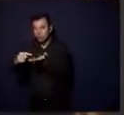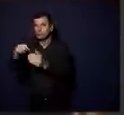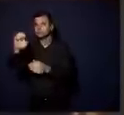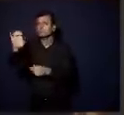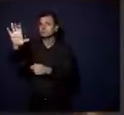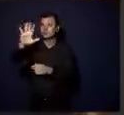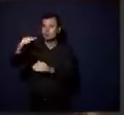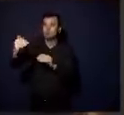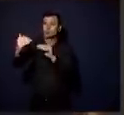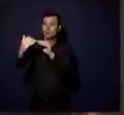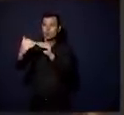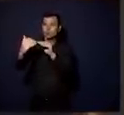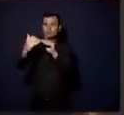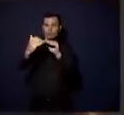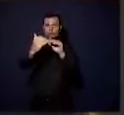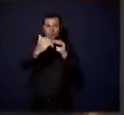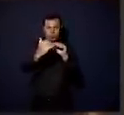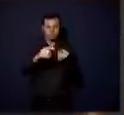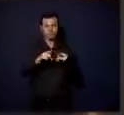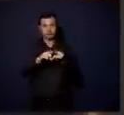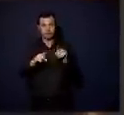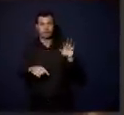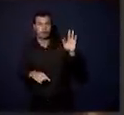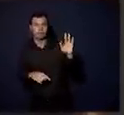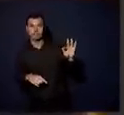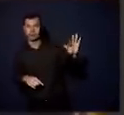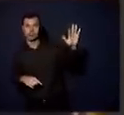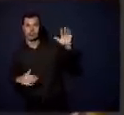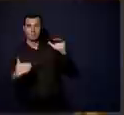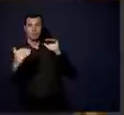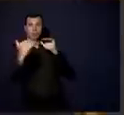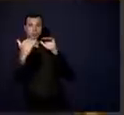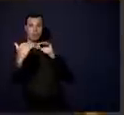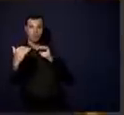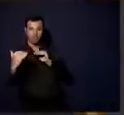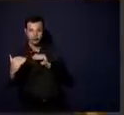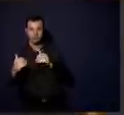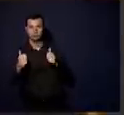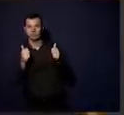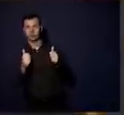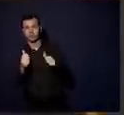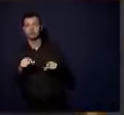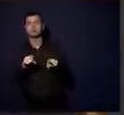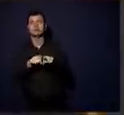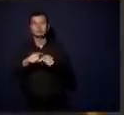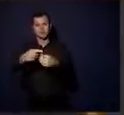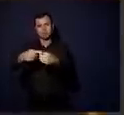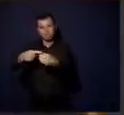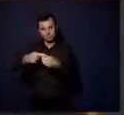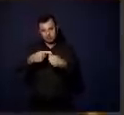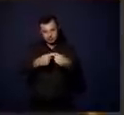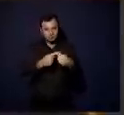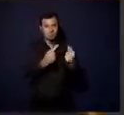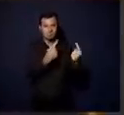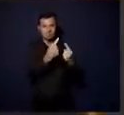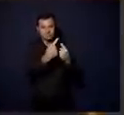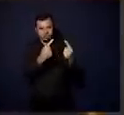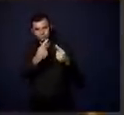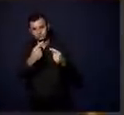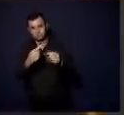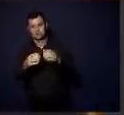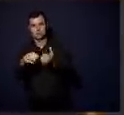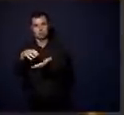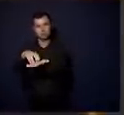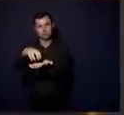e a posição do governo federal e estamos abrindo também essa discussão com os municípios com as entidades